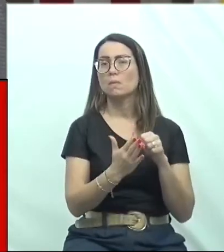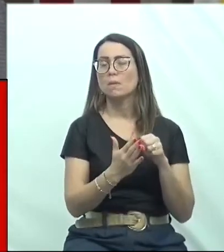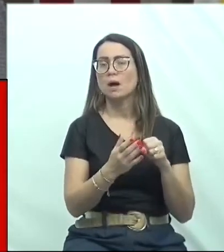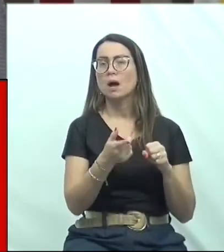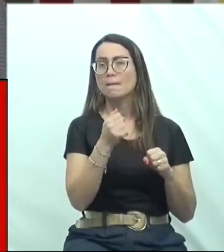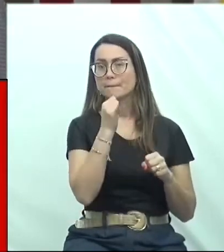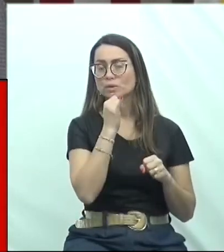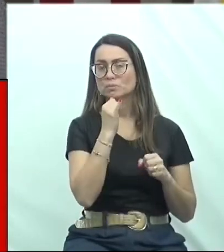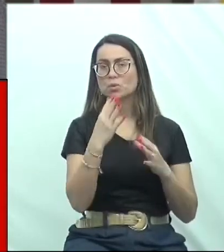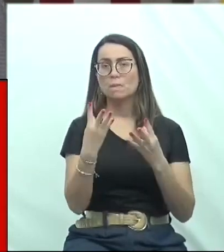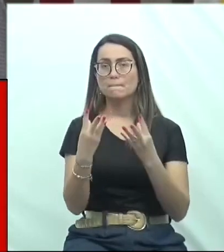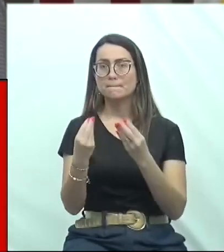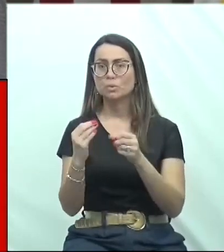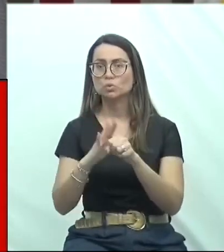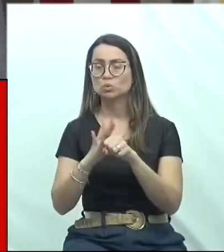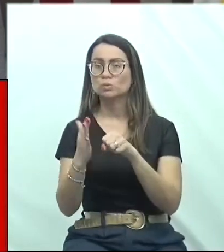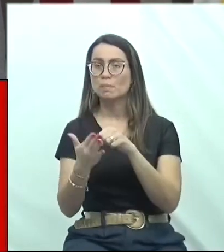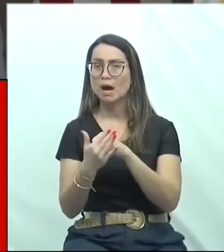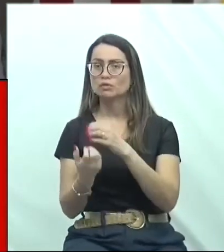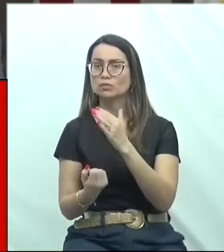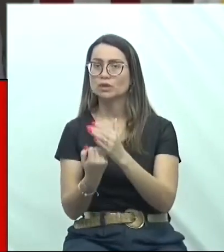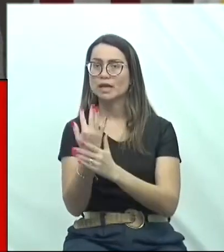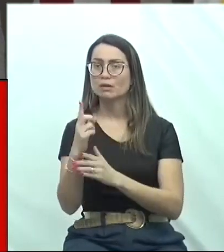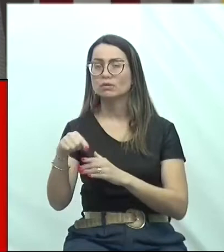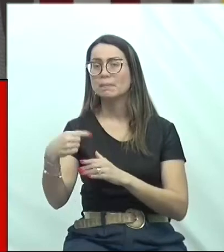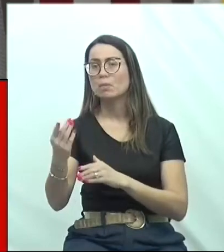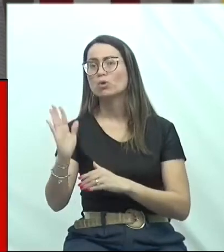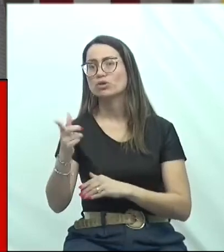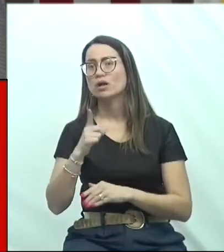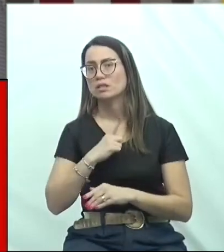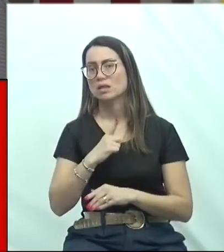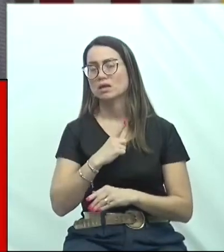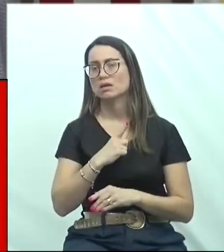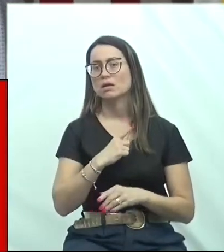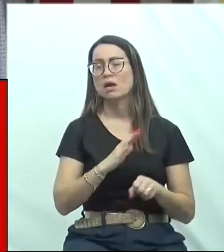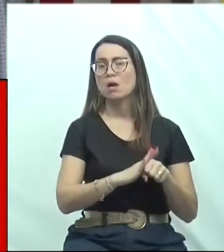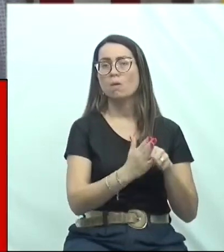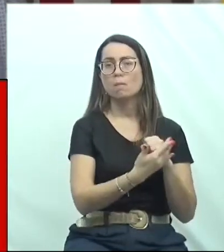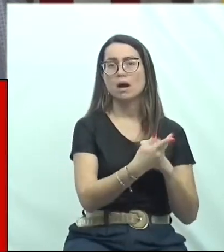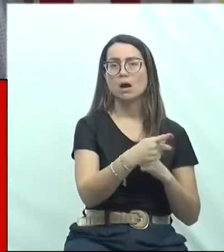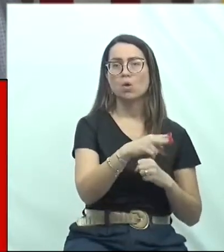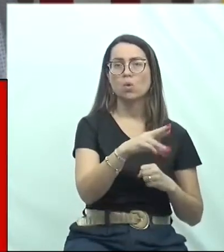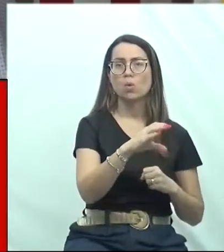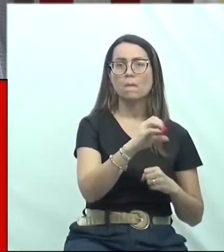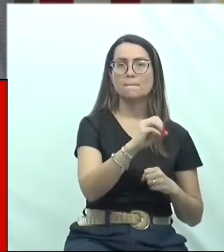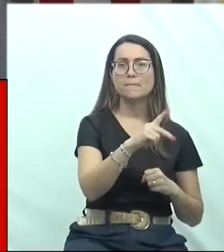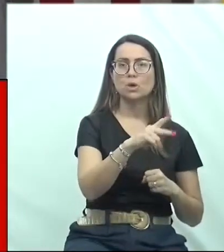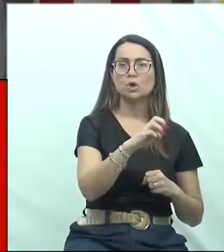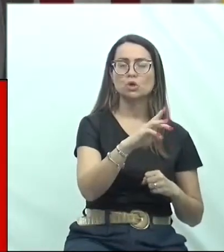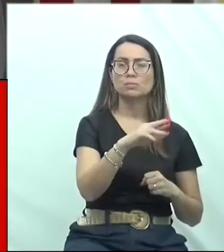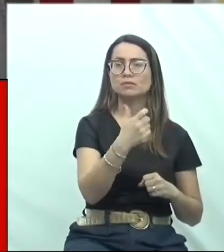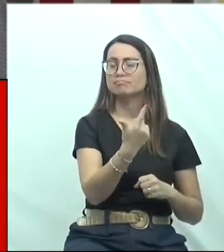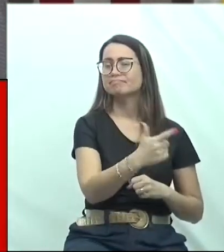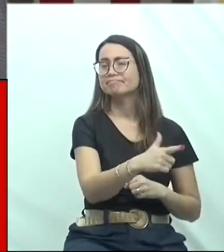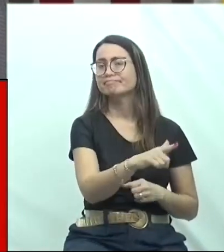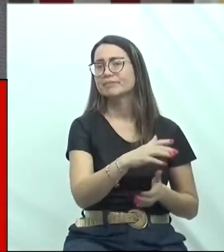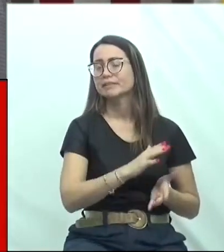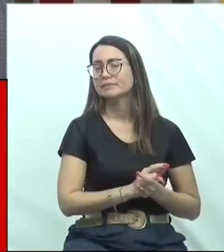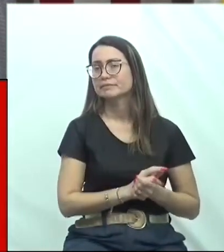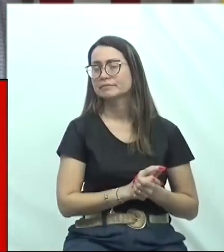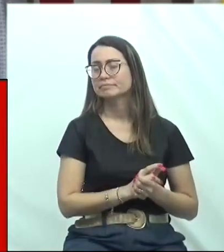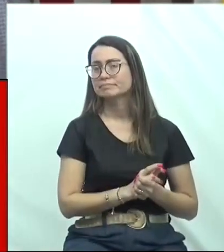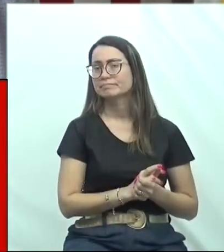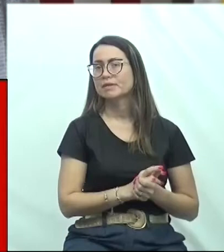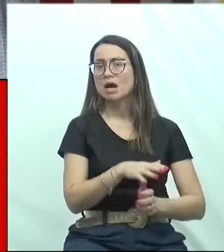ele não tem um centro comunitário, né? Aí vai dizer que tem o Parque das Nações, tem as coisas tudo ali,